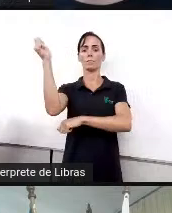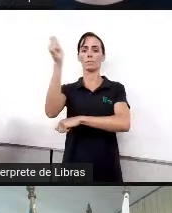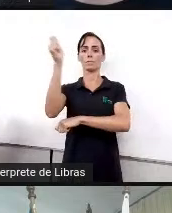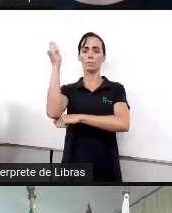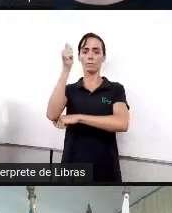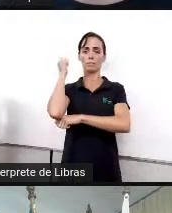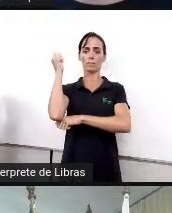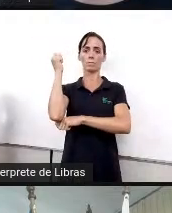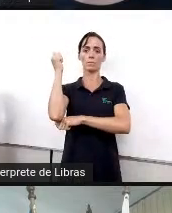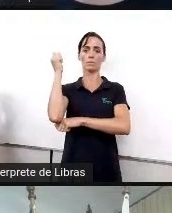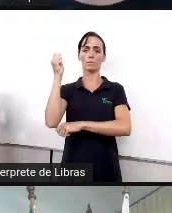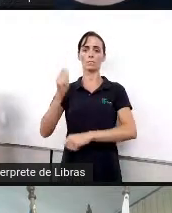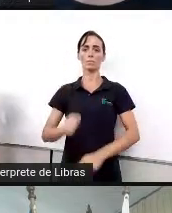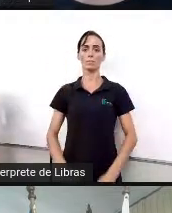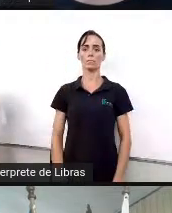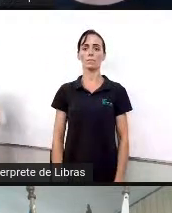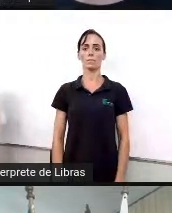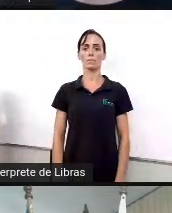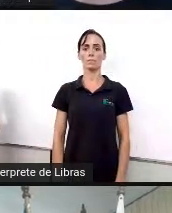Sul.